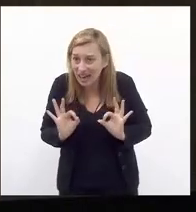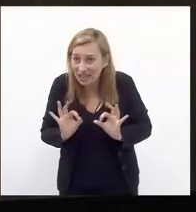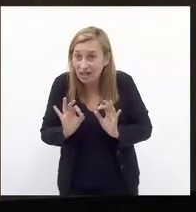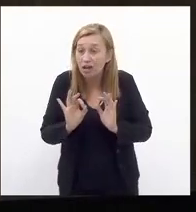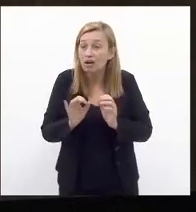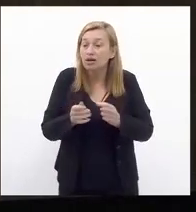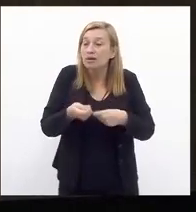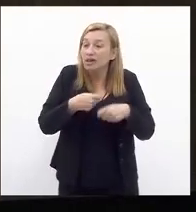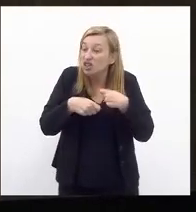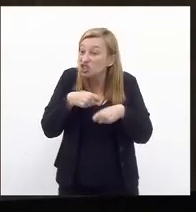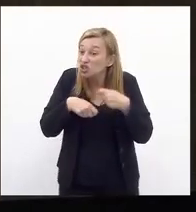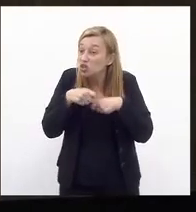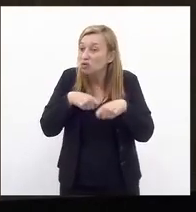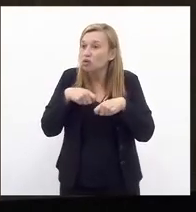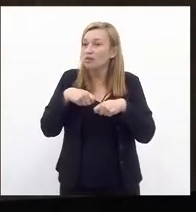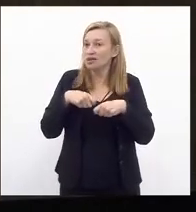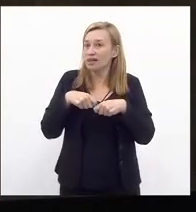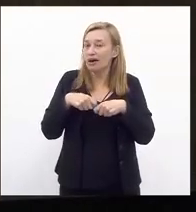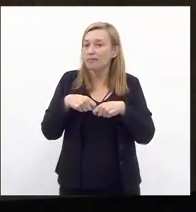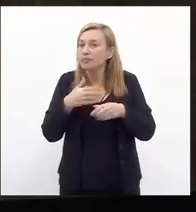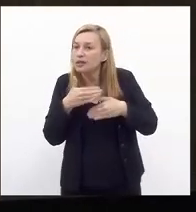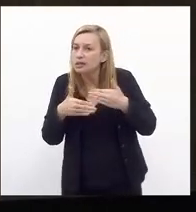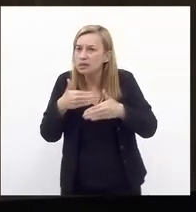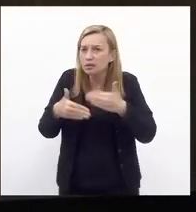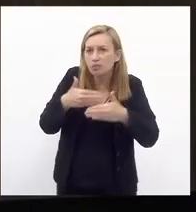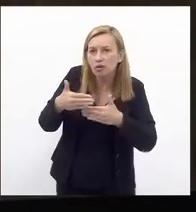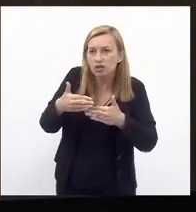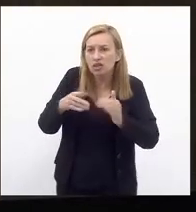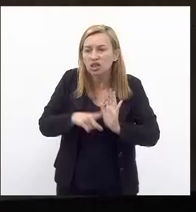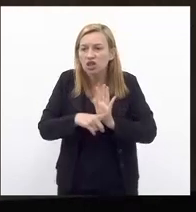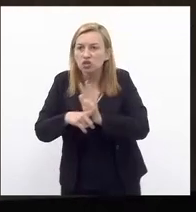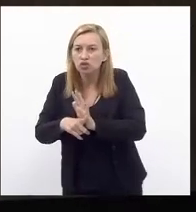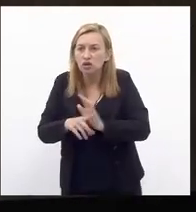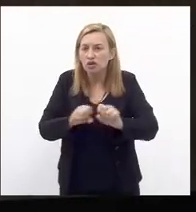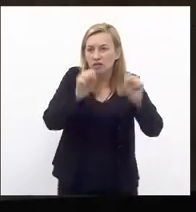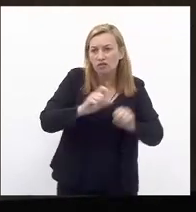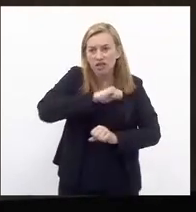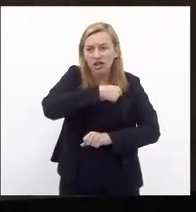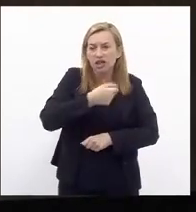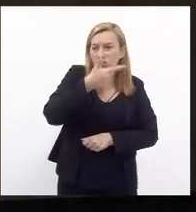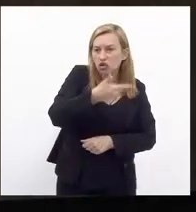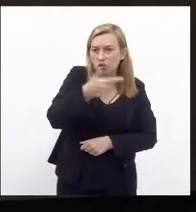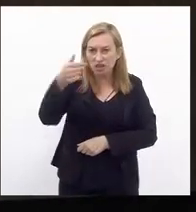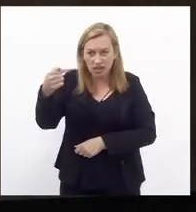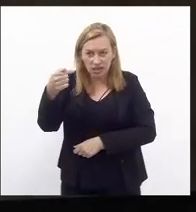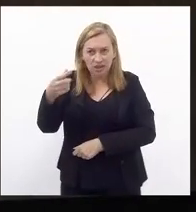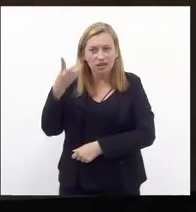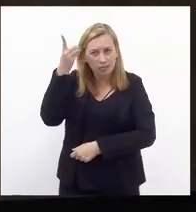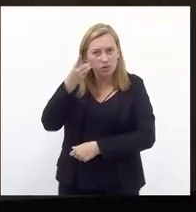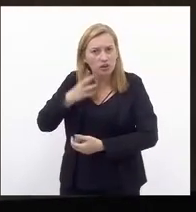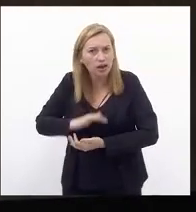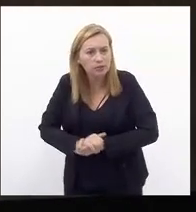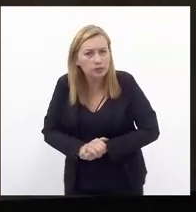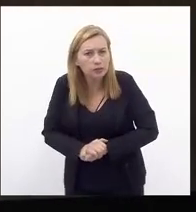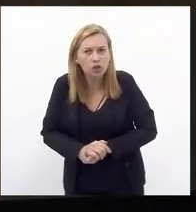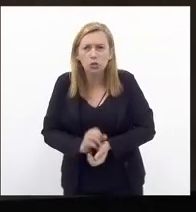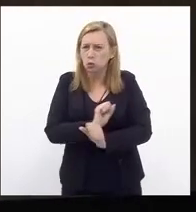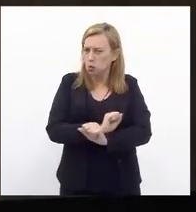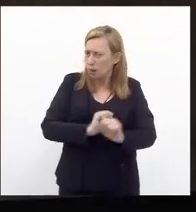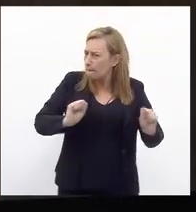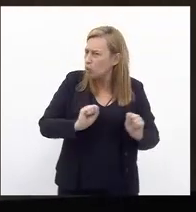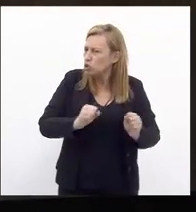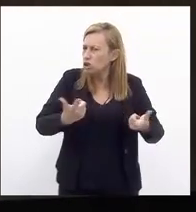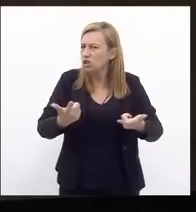para enxugar a folha esse processo de recuperação fiscal está desde 2017 Deputado não é